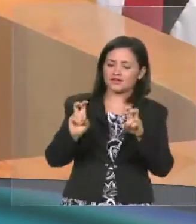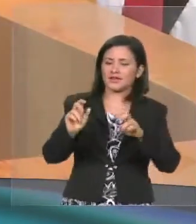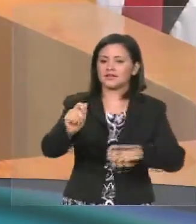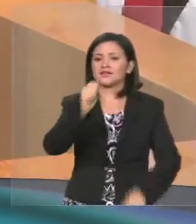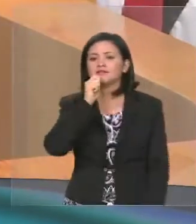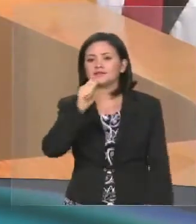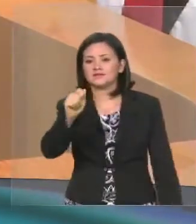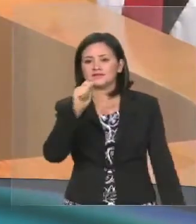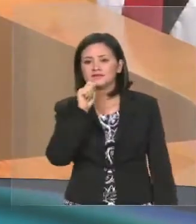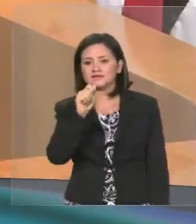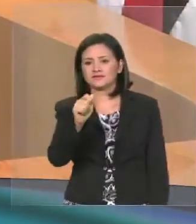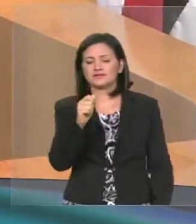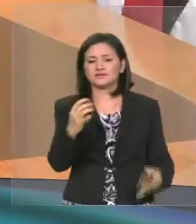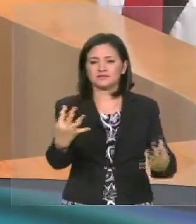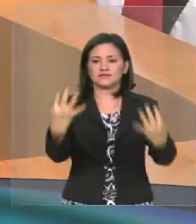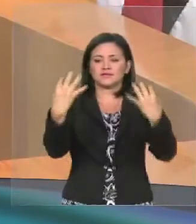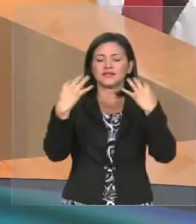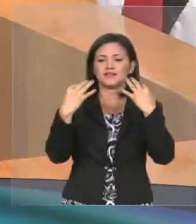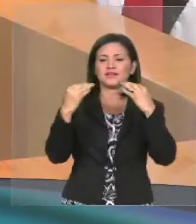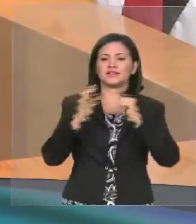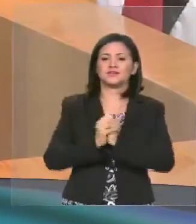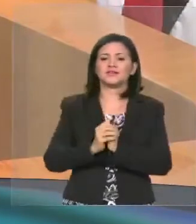trabalhos na Assembleia Legislativa do Estado do Maranhão,